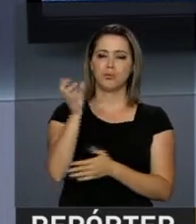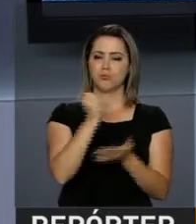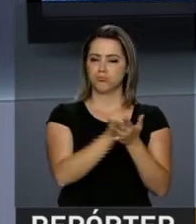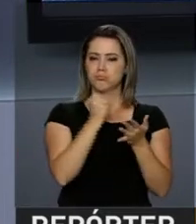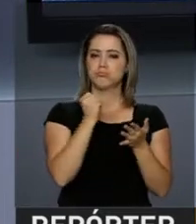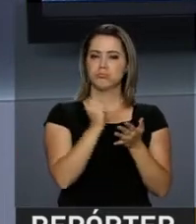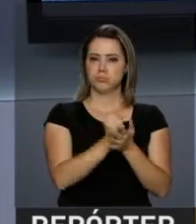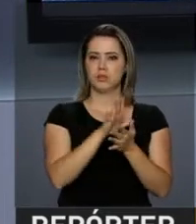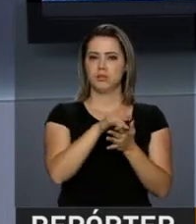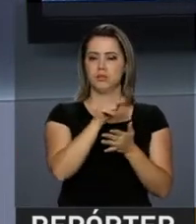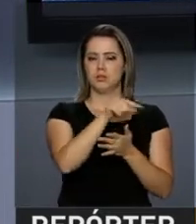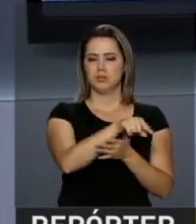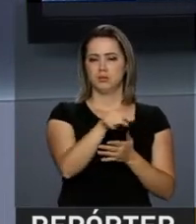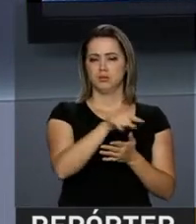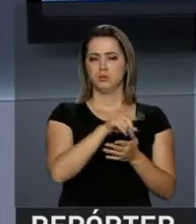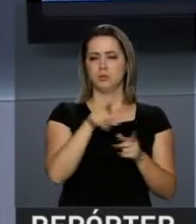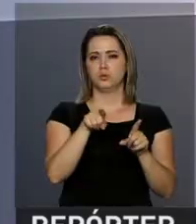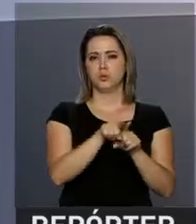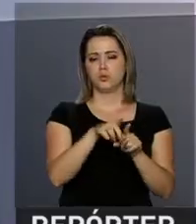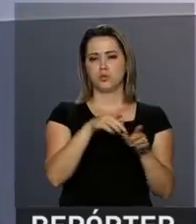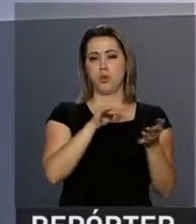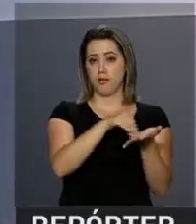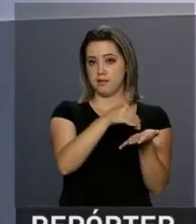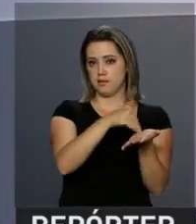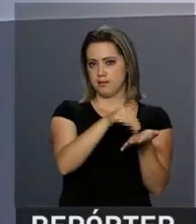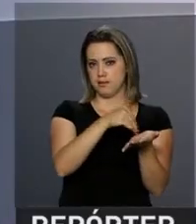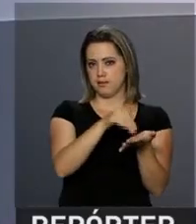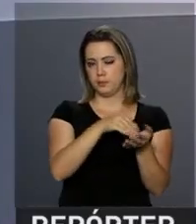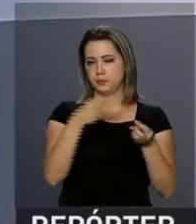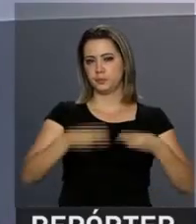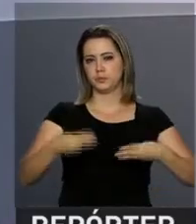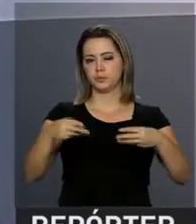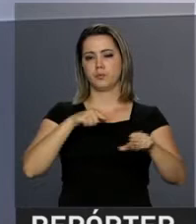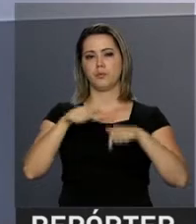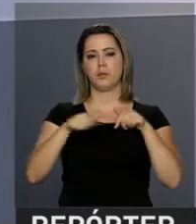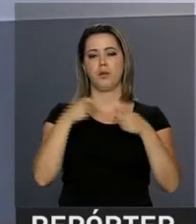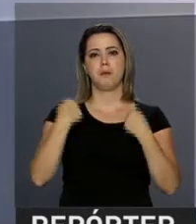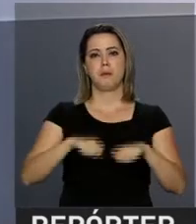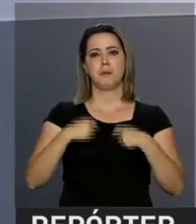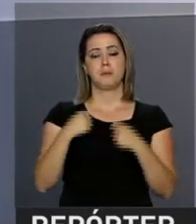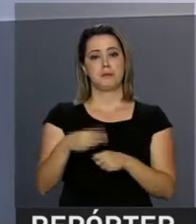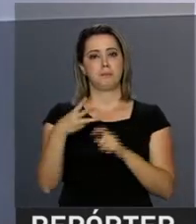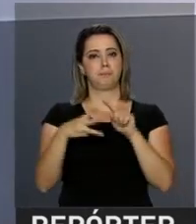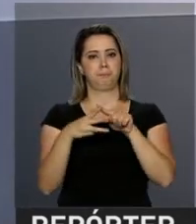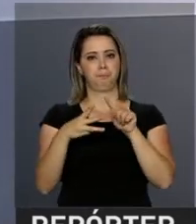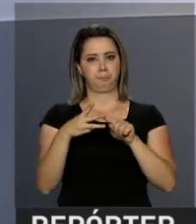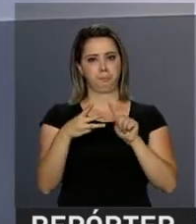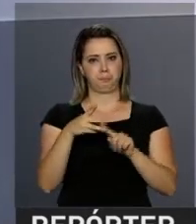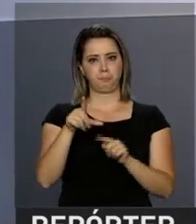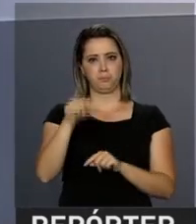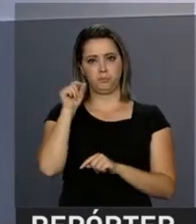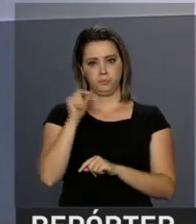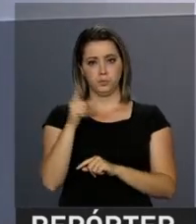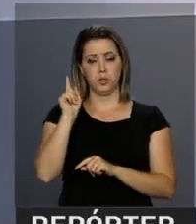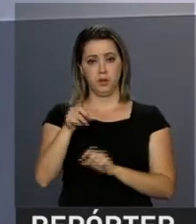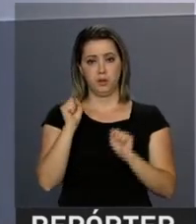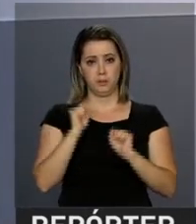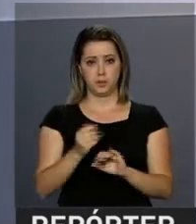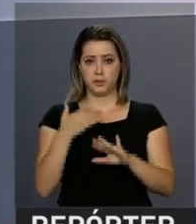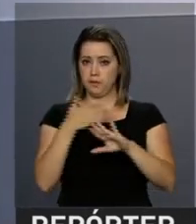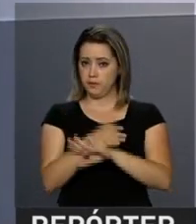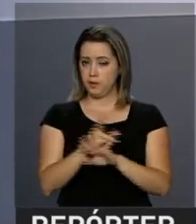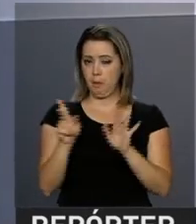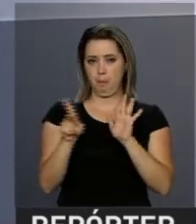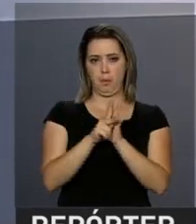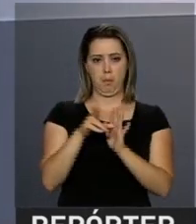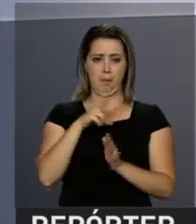banco de dados do ministério do trabalho e para os interessados existem três maneiras de encontrar uma vaga é possível ir pessoalmente